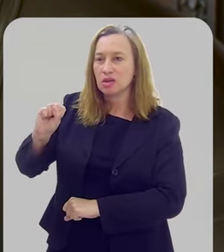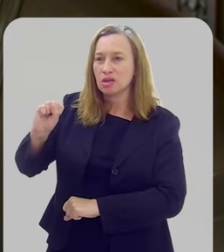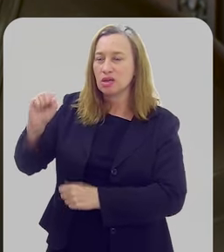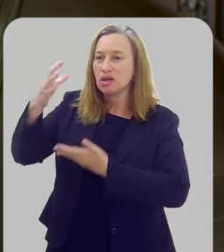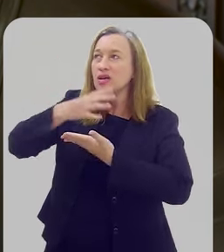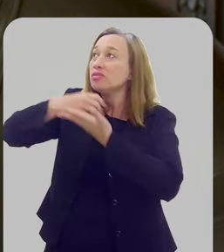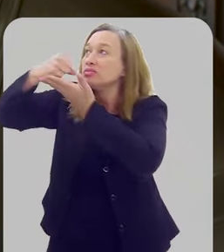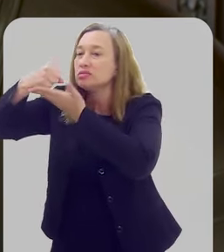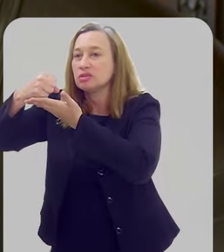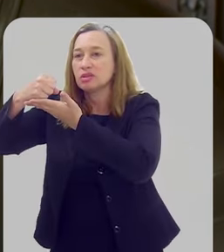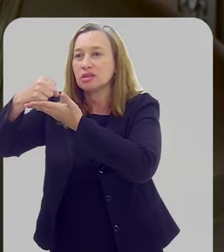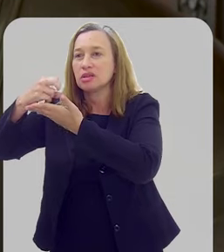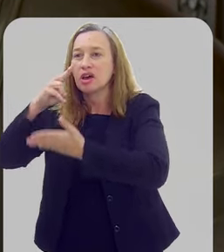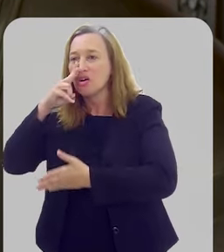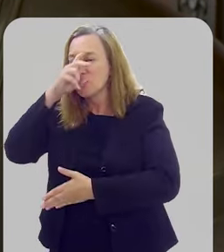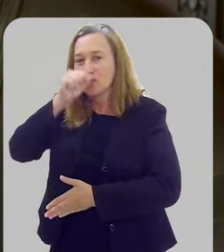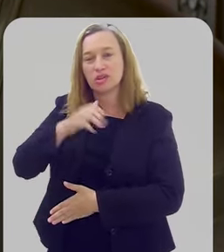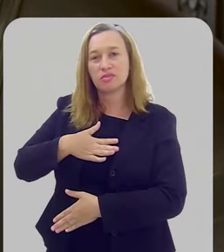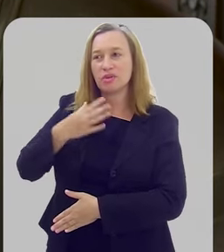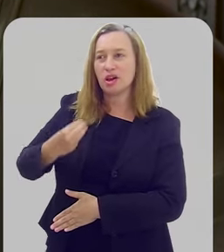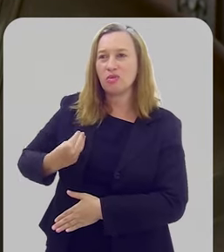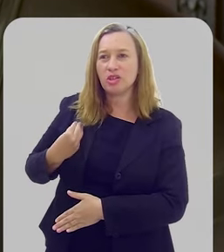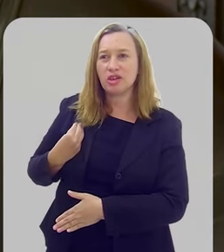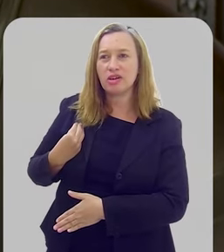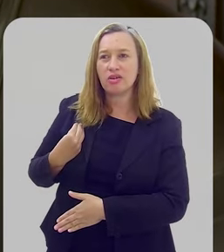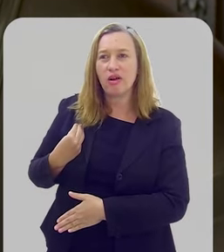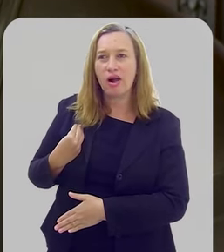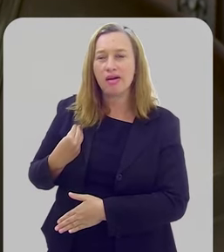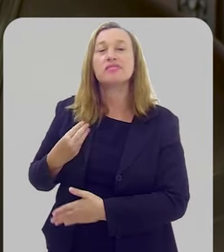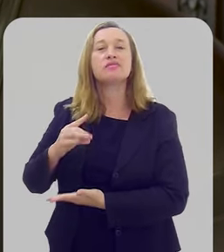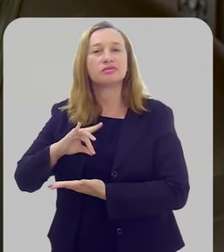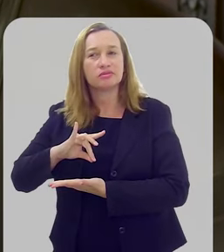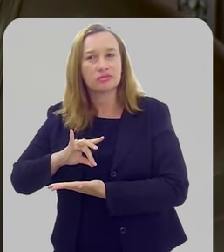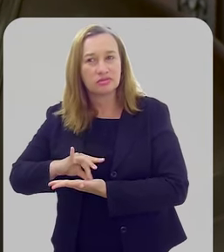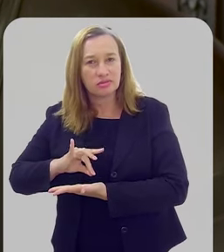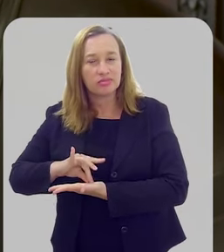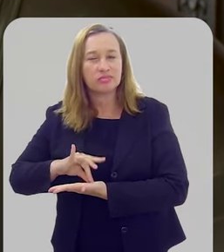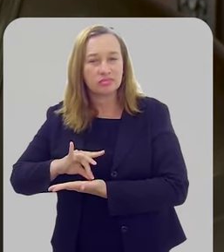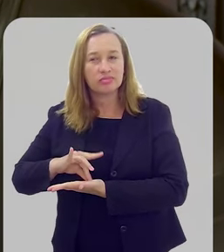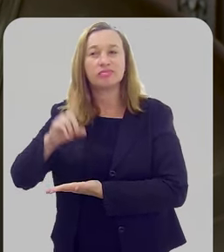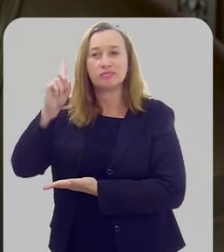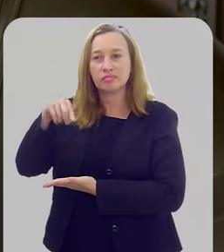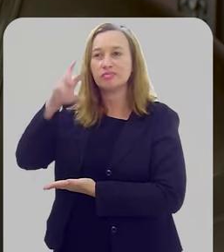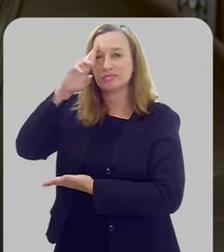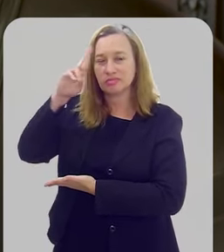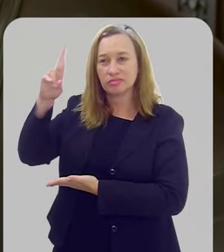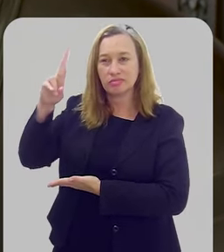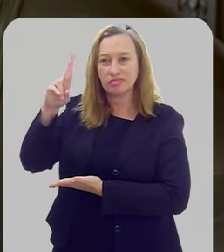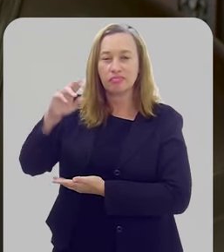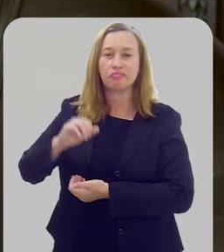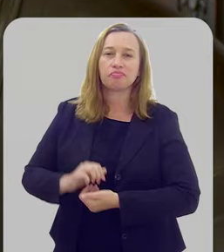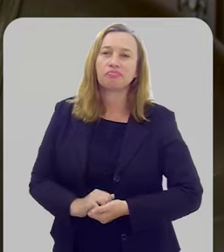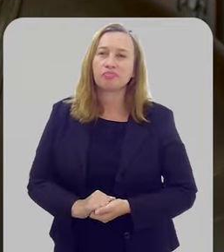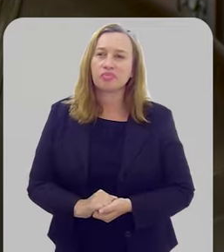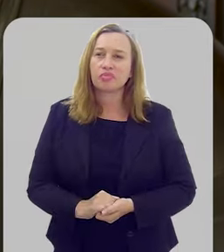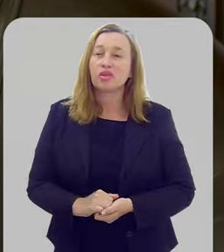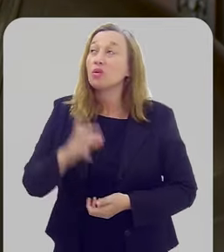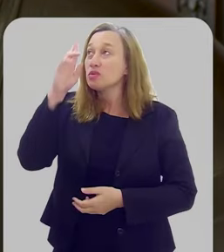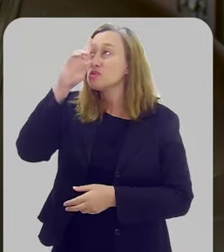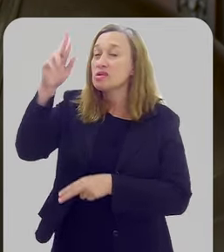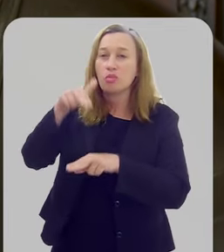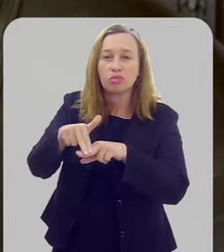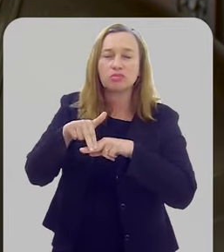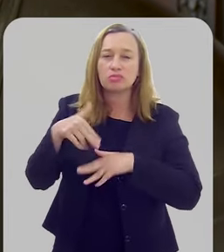al Refúgio meu Deus ele é a força da minha vida e verdadeiramente ele é